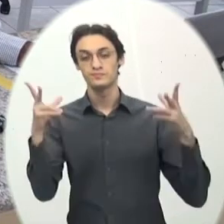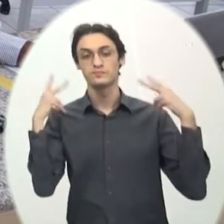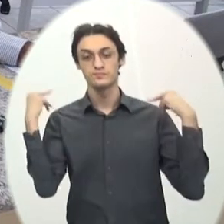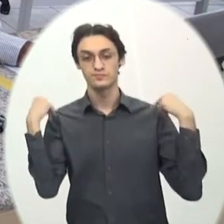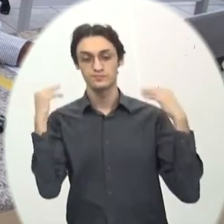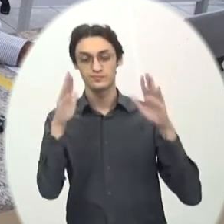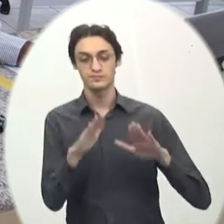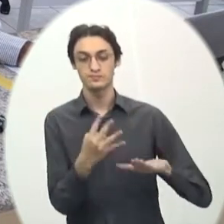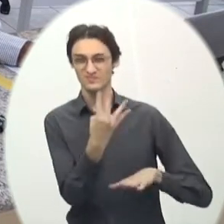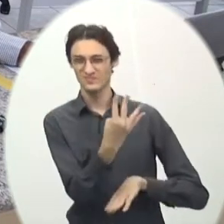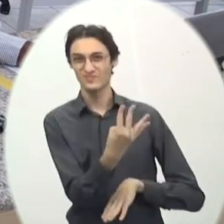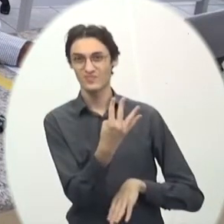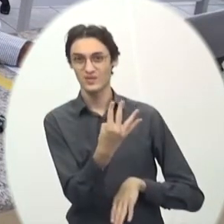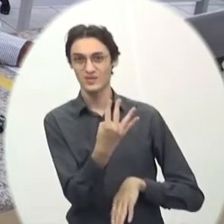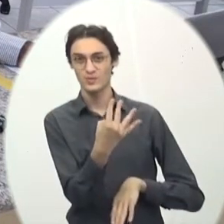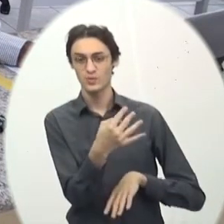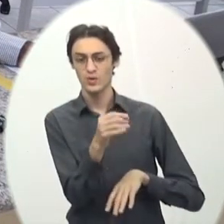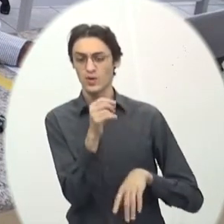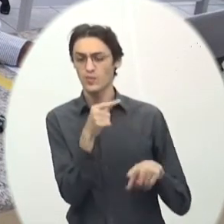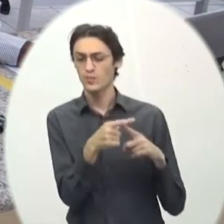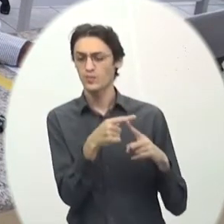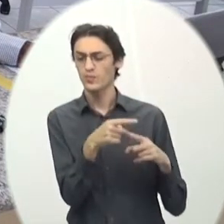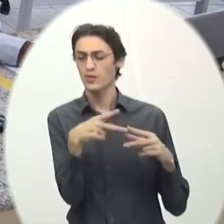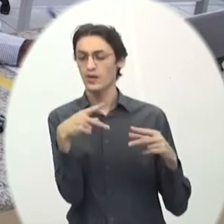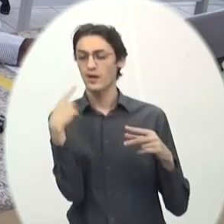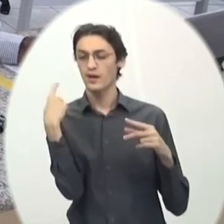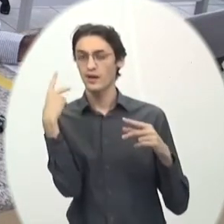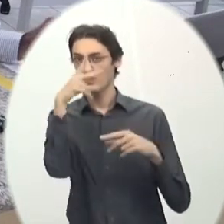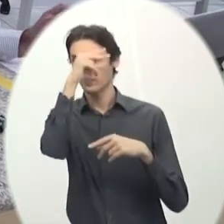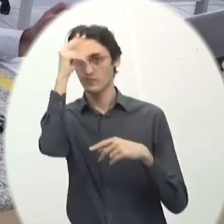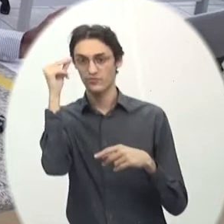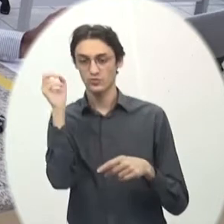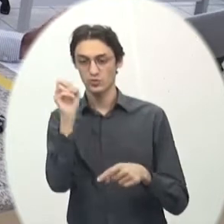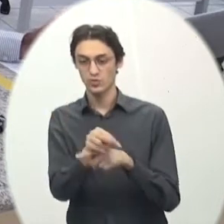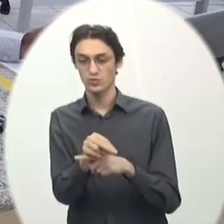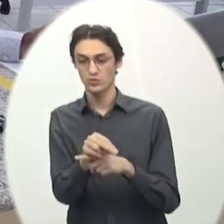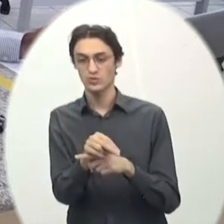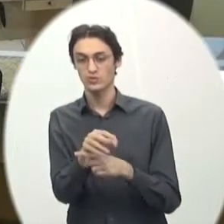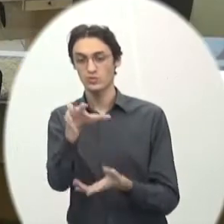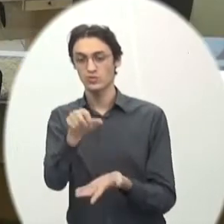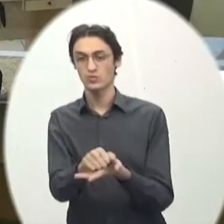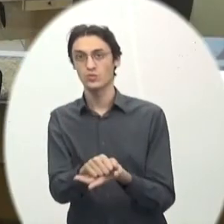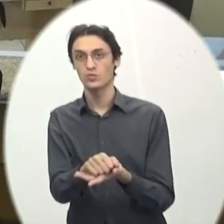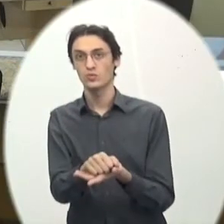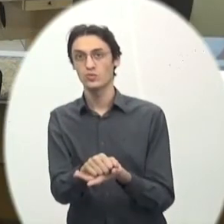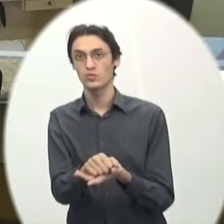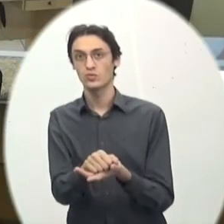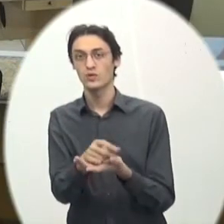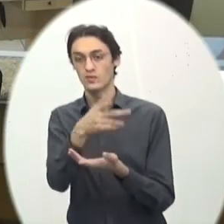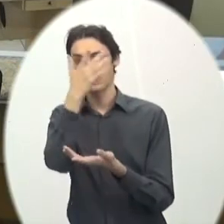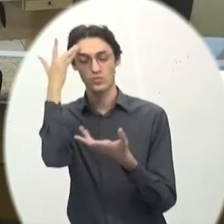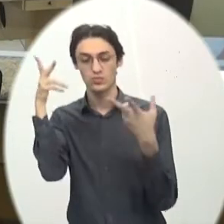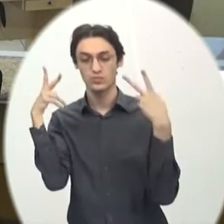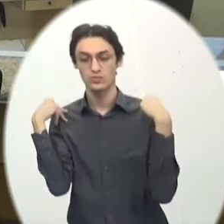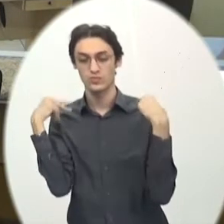sua. A prefeitura contratou os motoristas. Apenas conforme o contrato era condutor de ambulância.